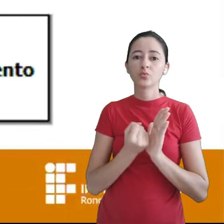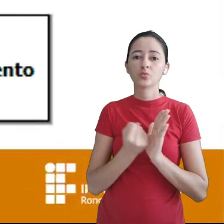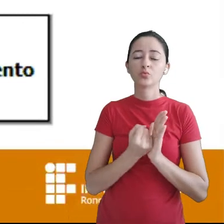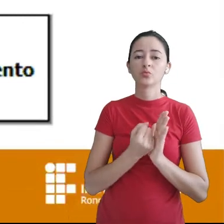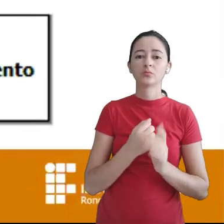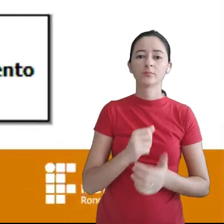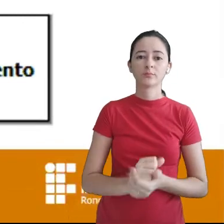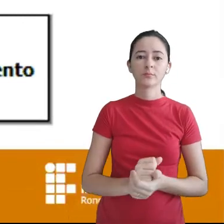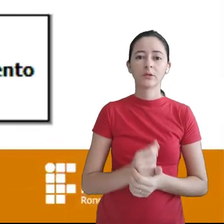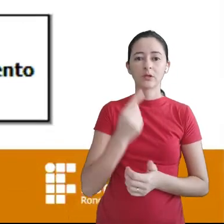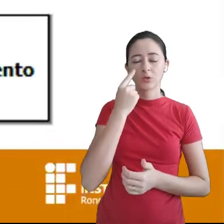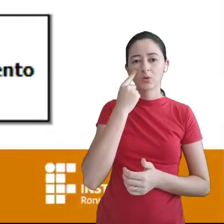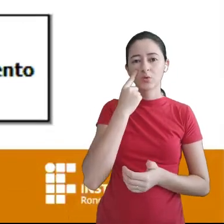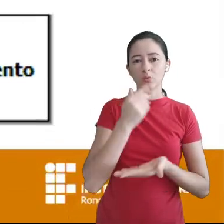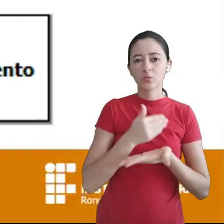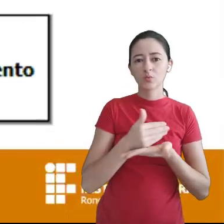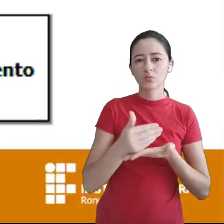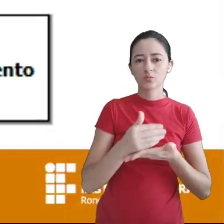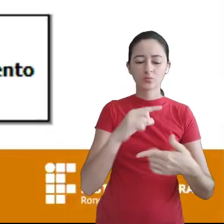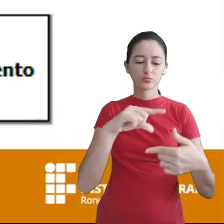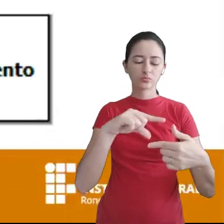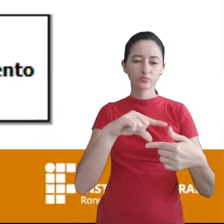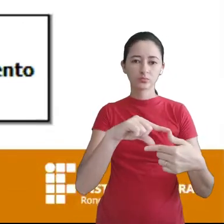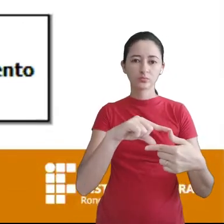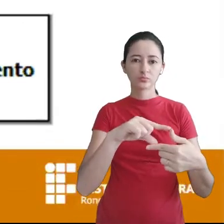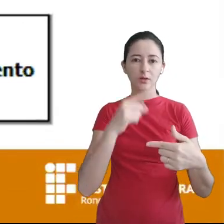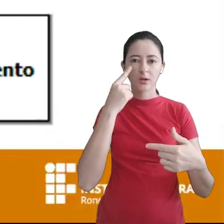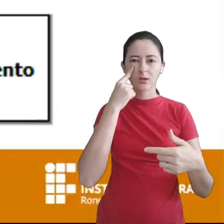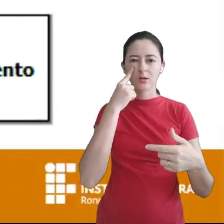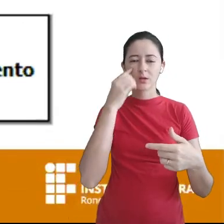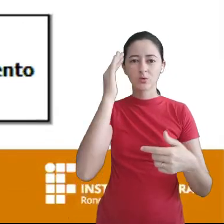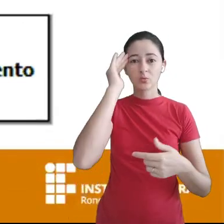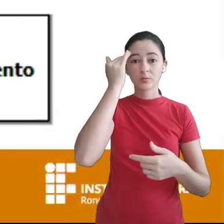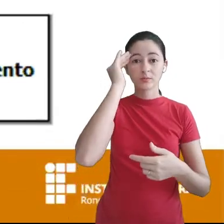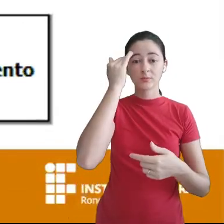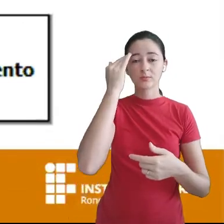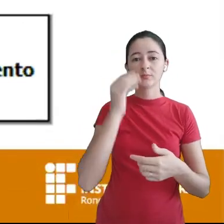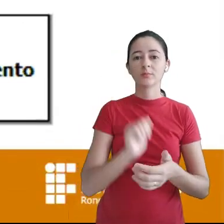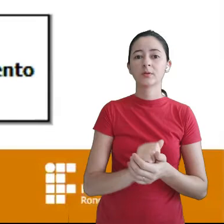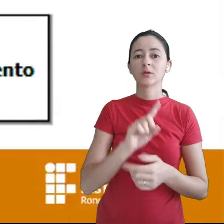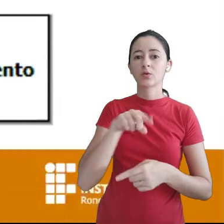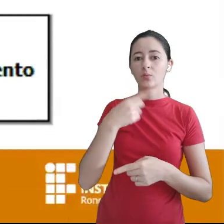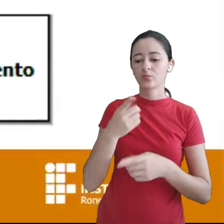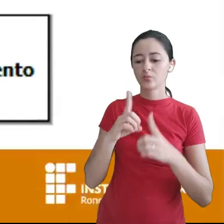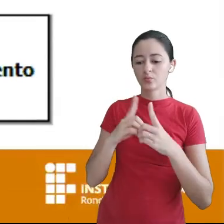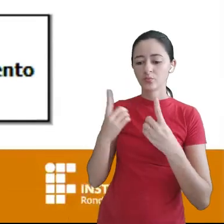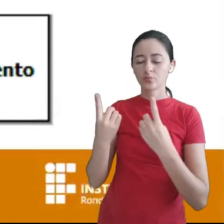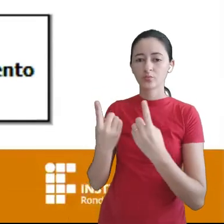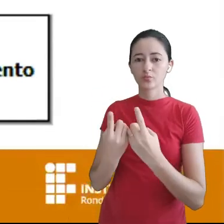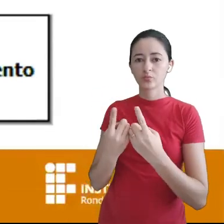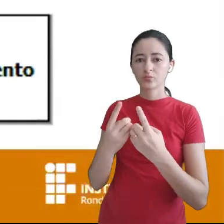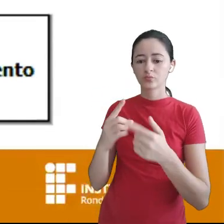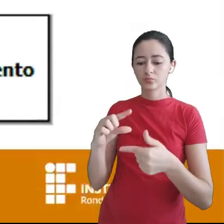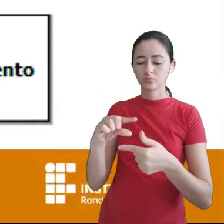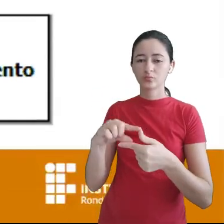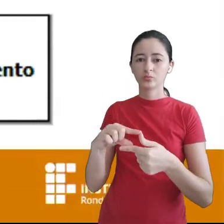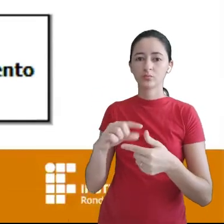Eu inicio a leitura em funcionário para colocar o sinal do lado de departamento.